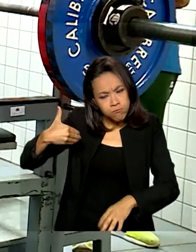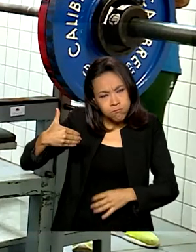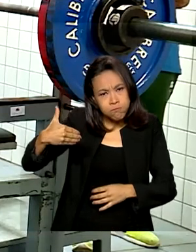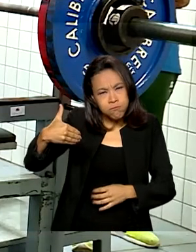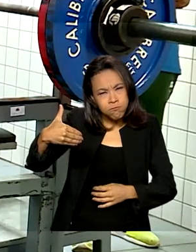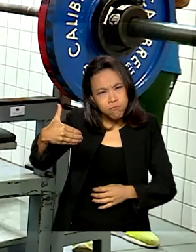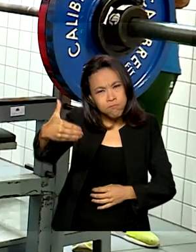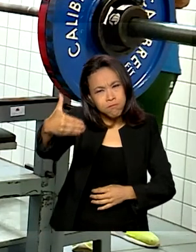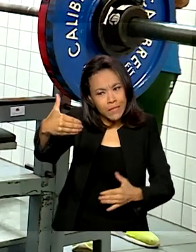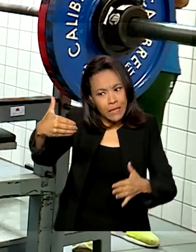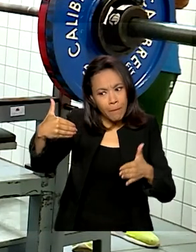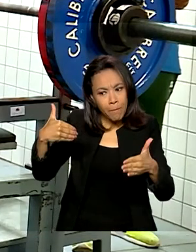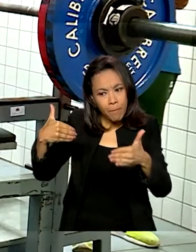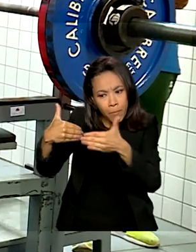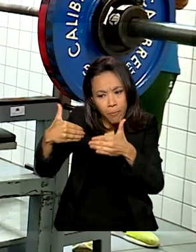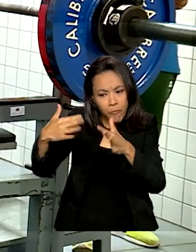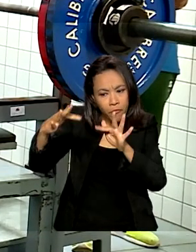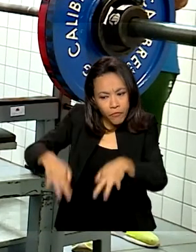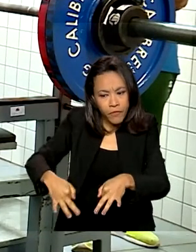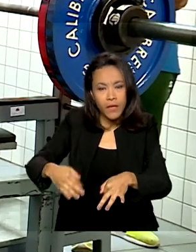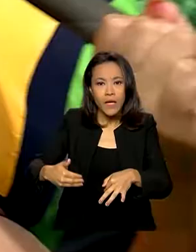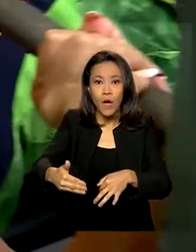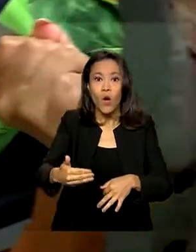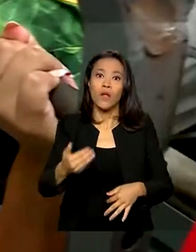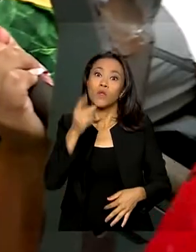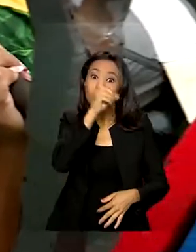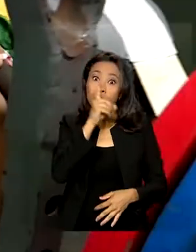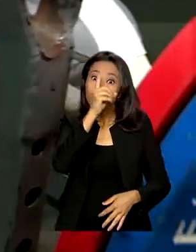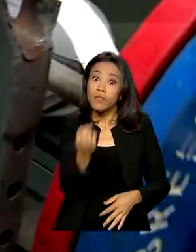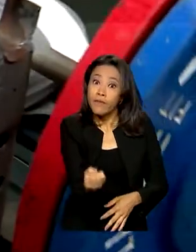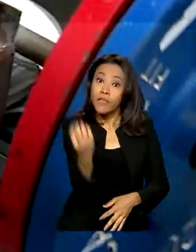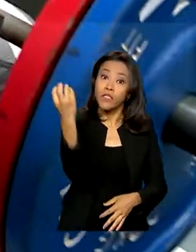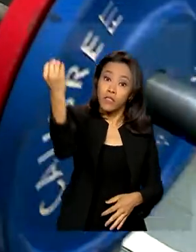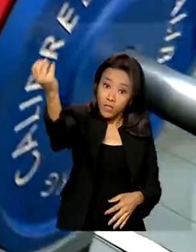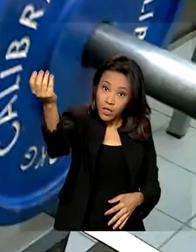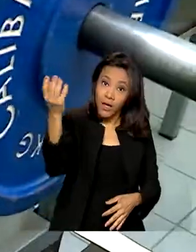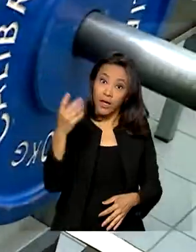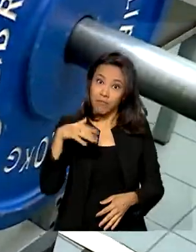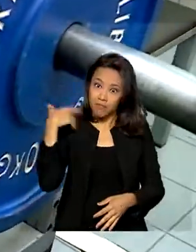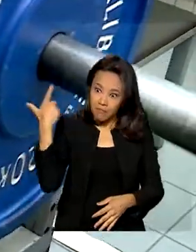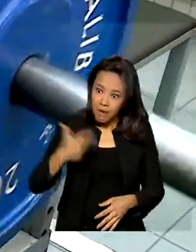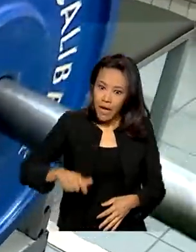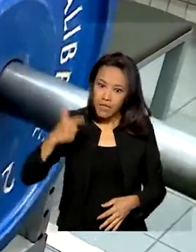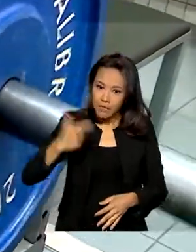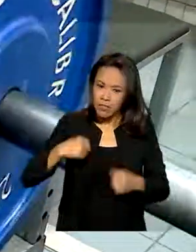tá em reta final a gente já viaja agora no domingo então tá cada vez mais intensa